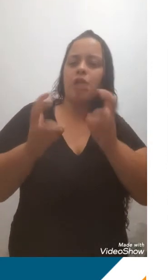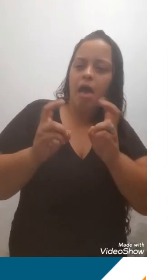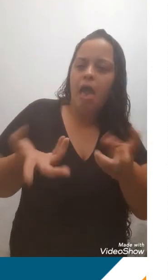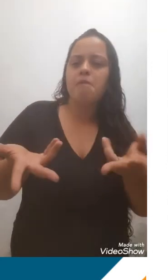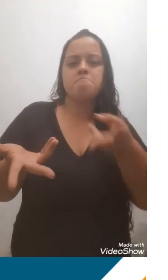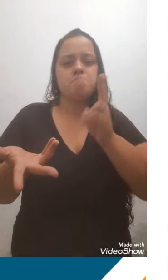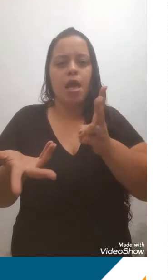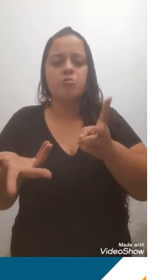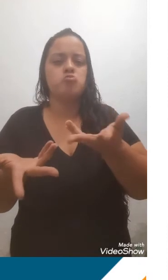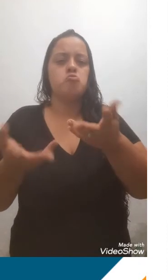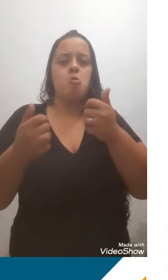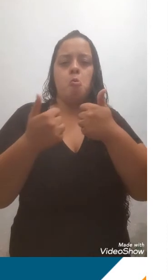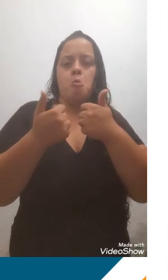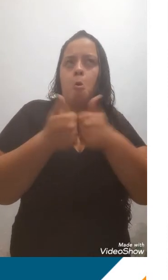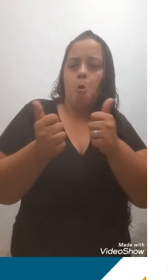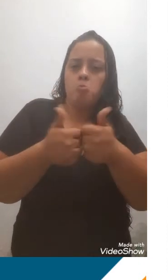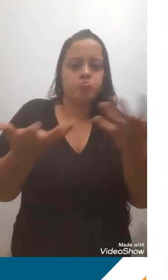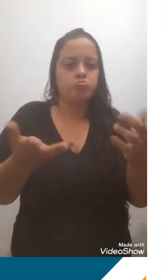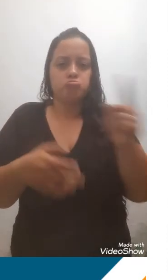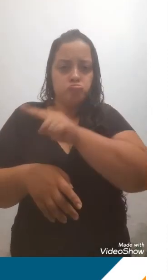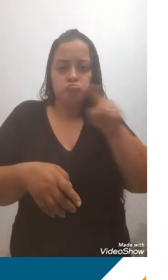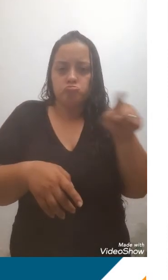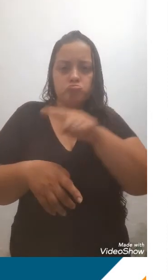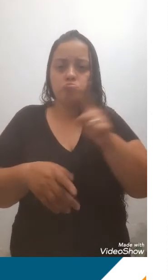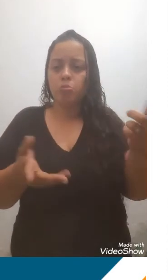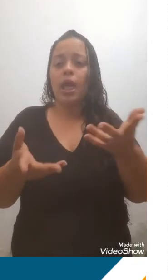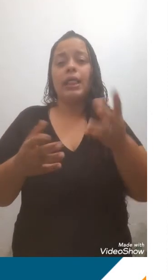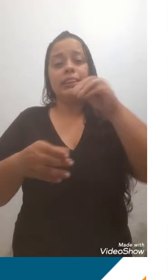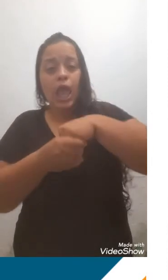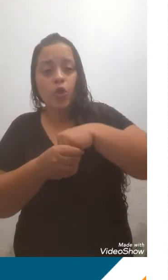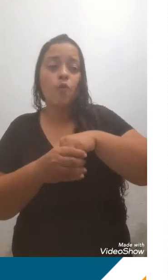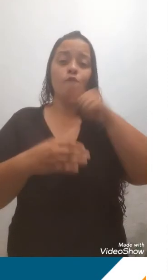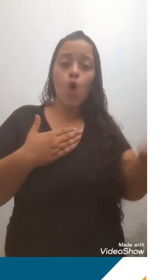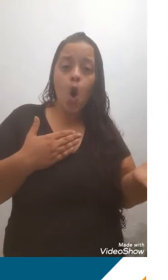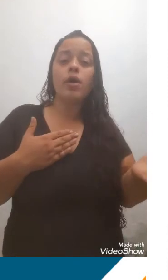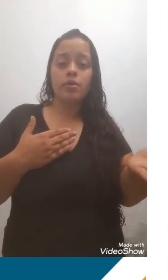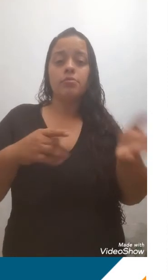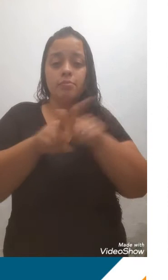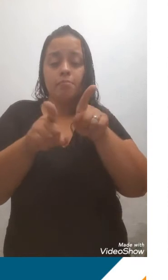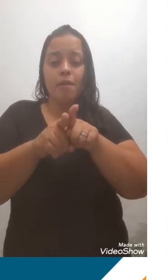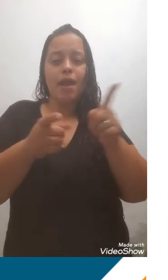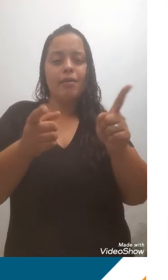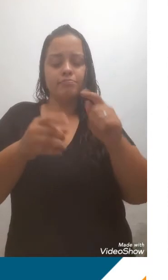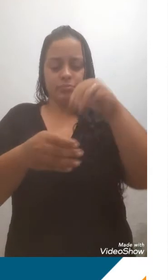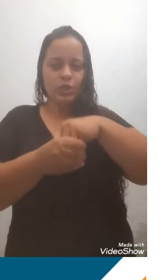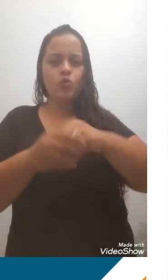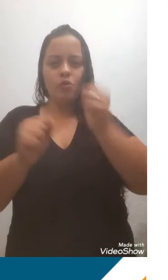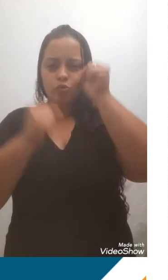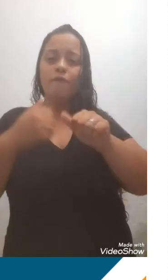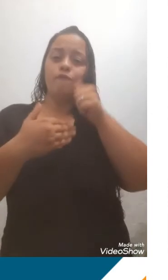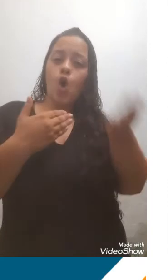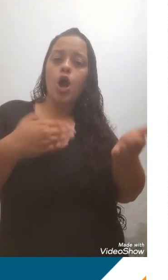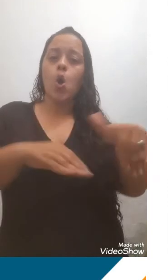essa sociabilidade dentro das fábricas e fora das fábricas também contribuiu para essa consciência de classe, contribuiu para que eles